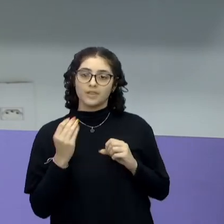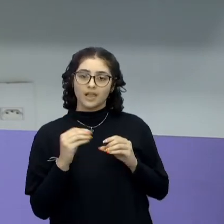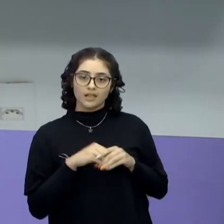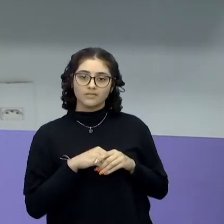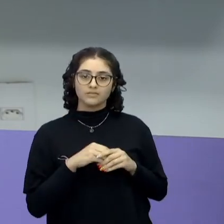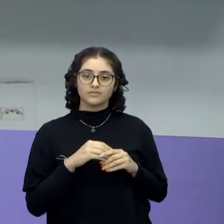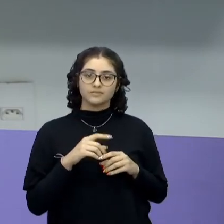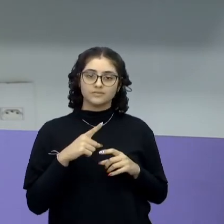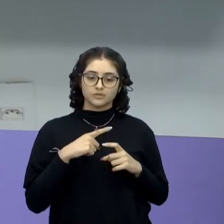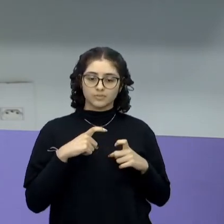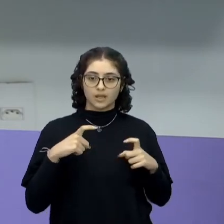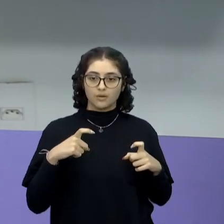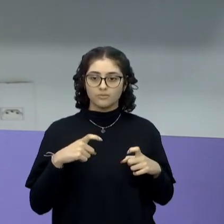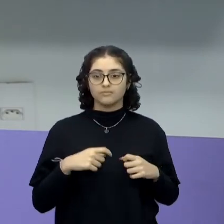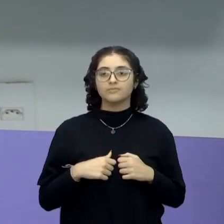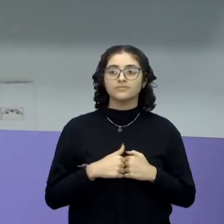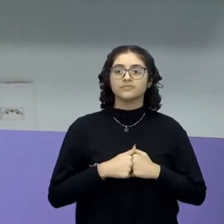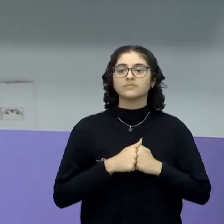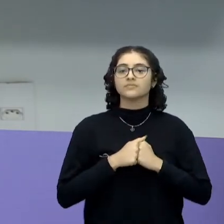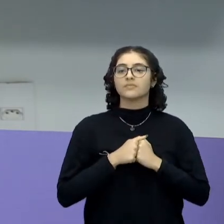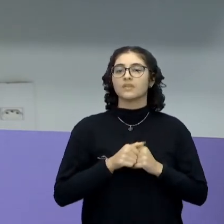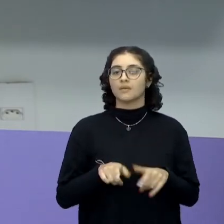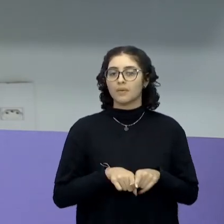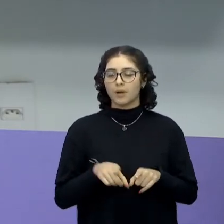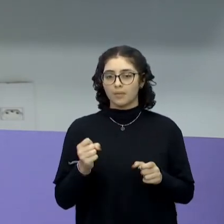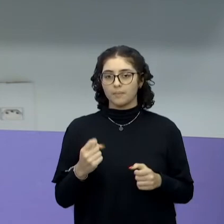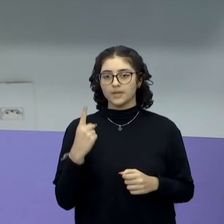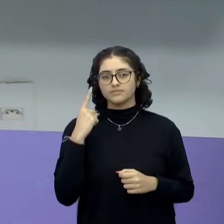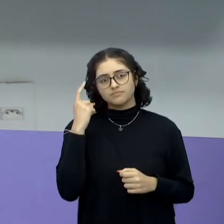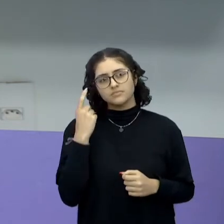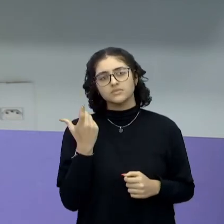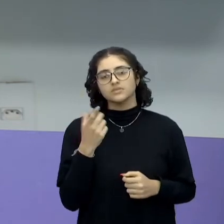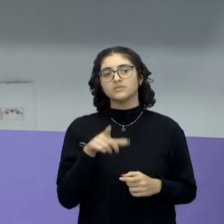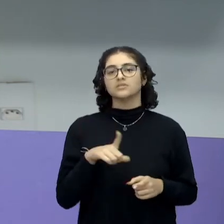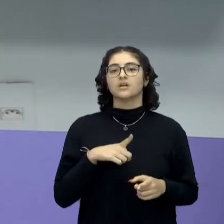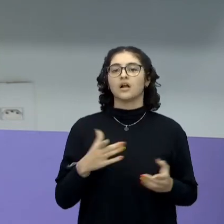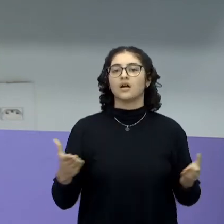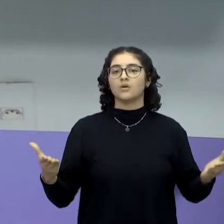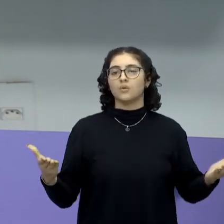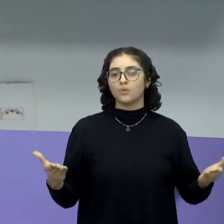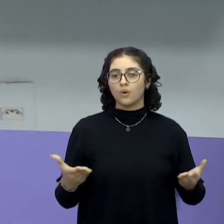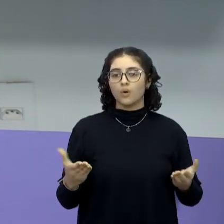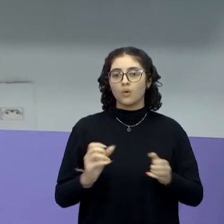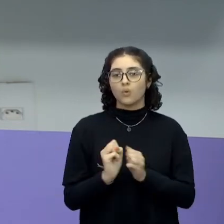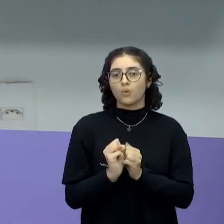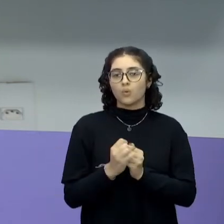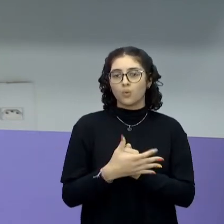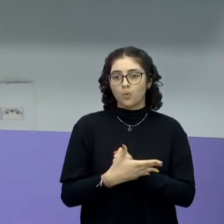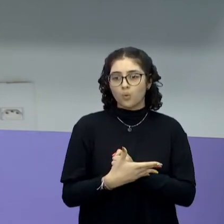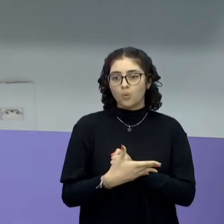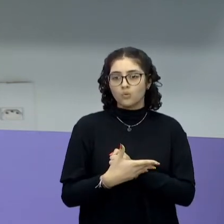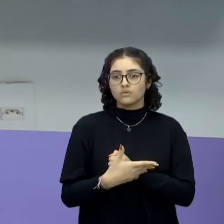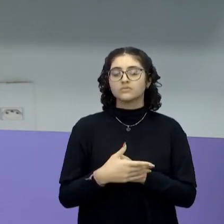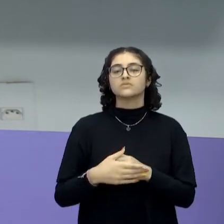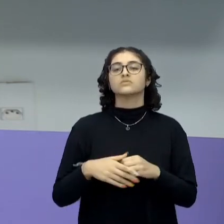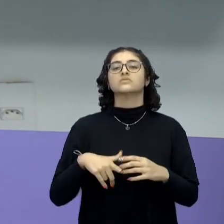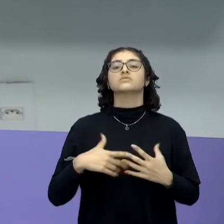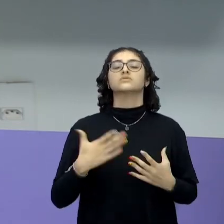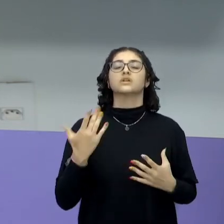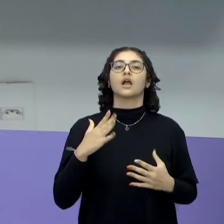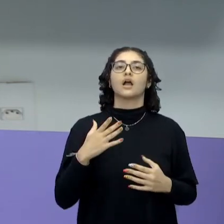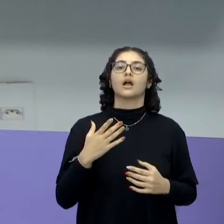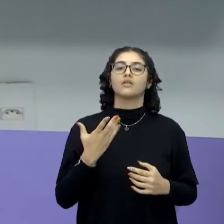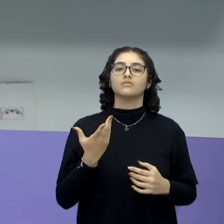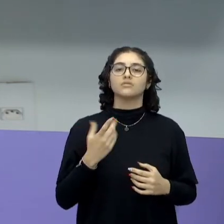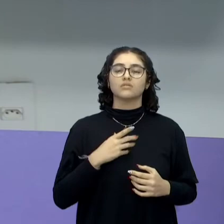ou a gente pode pensar inclusive na nossa contemporaneidade, no contexto aí da pandemia, com quantos casos, né, a gente